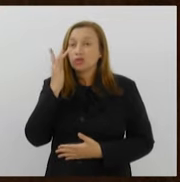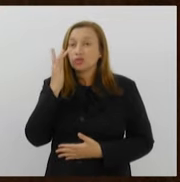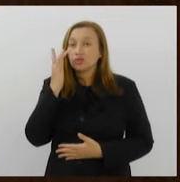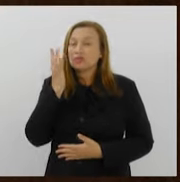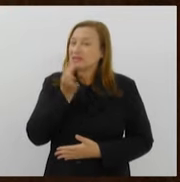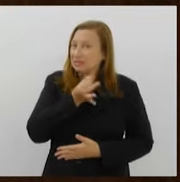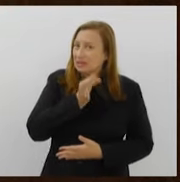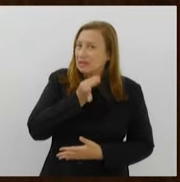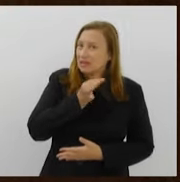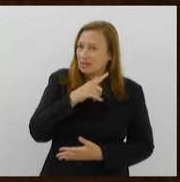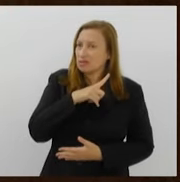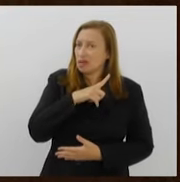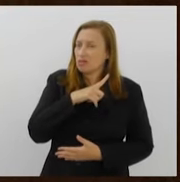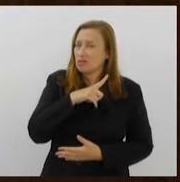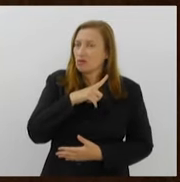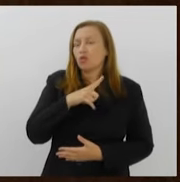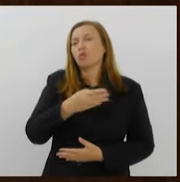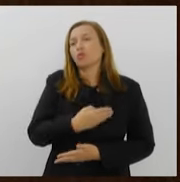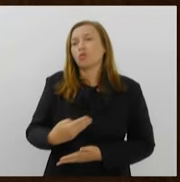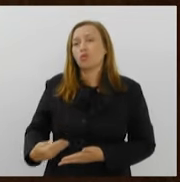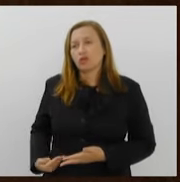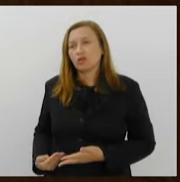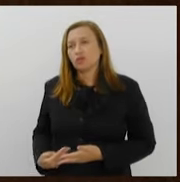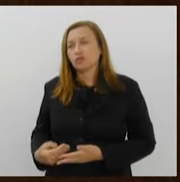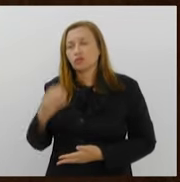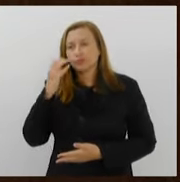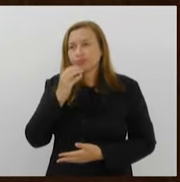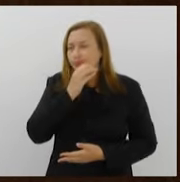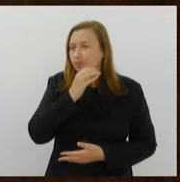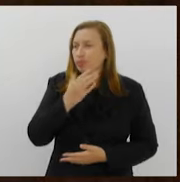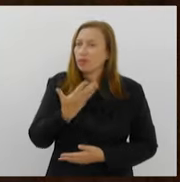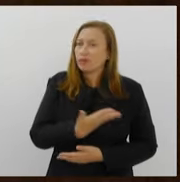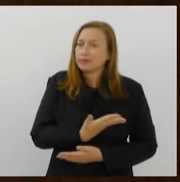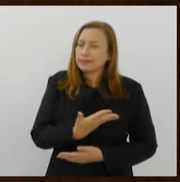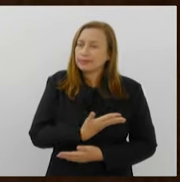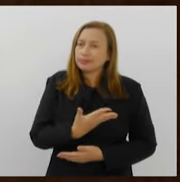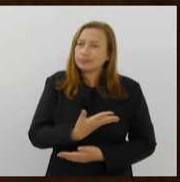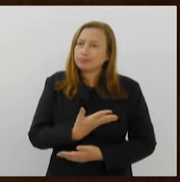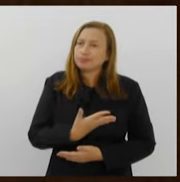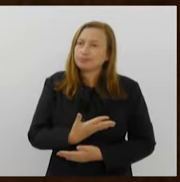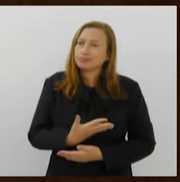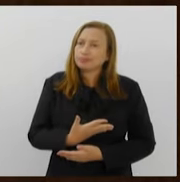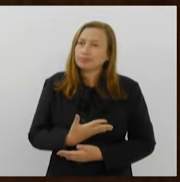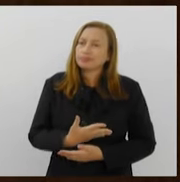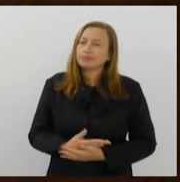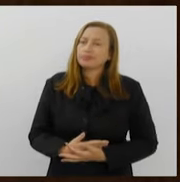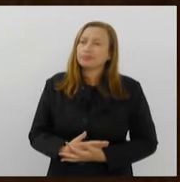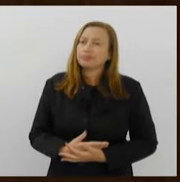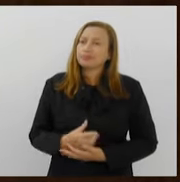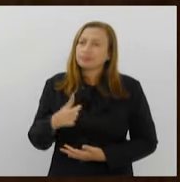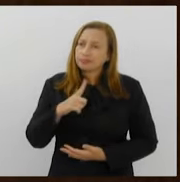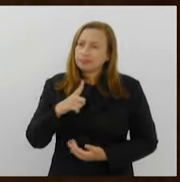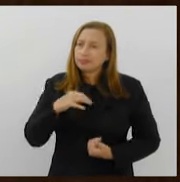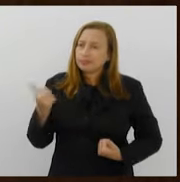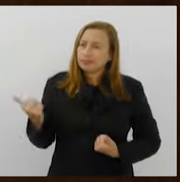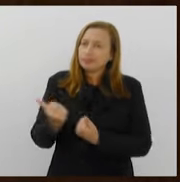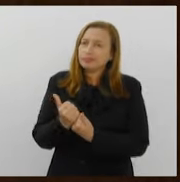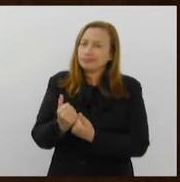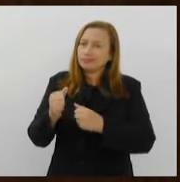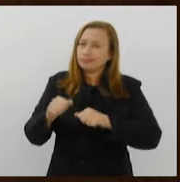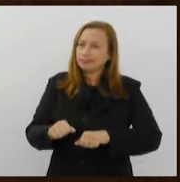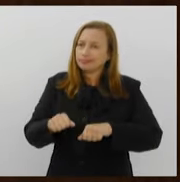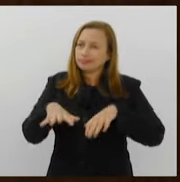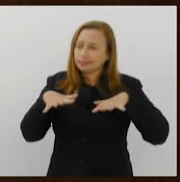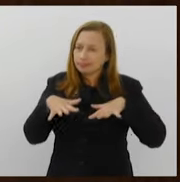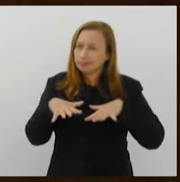tenho certeza que o governador Cláudio Castro, nosso amigo, e que eu tenho como um grande aliado, e aqui nesse plenário já fui